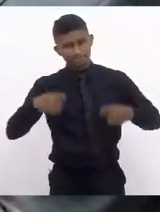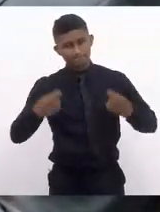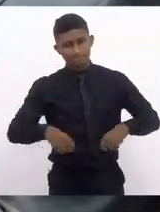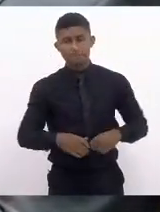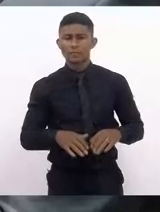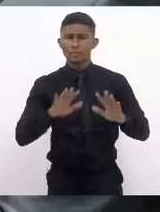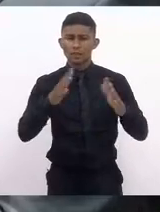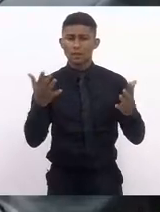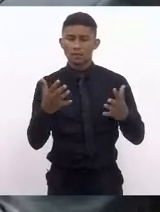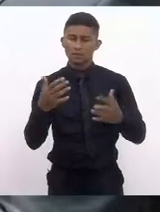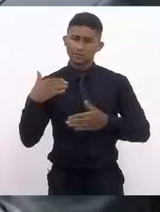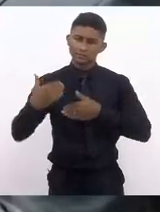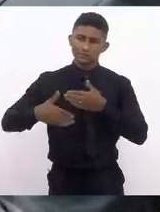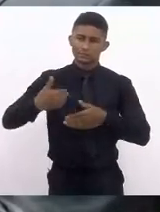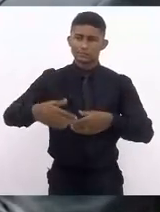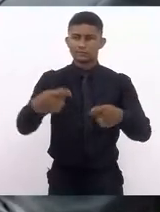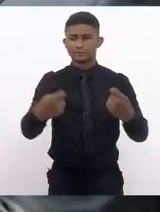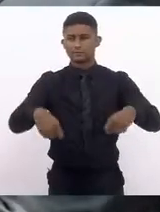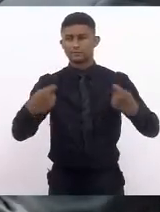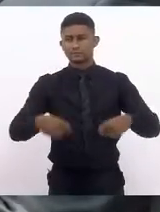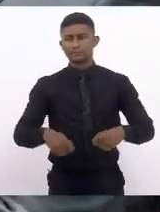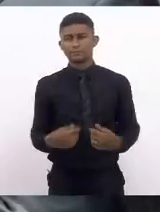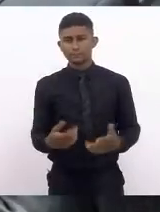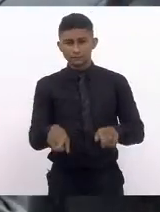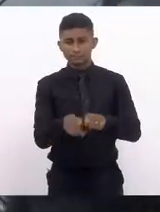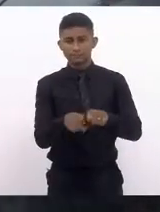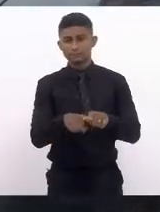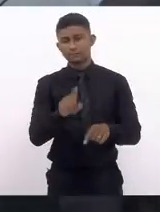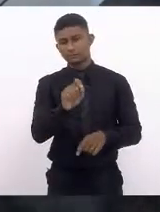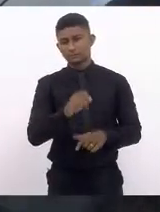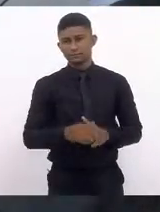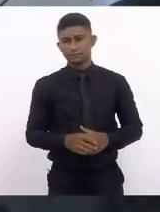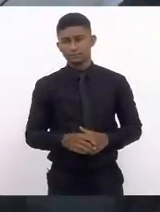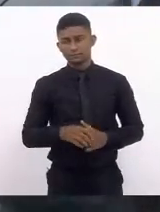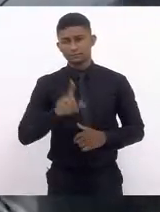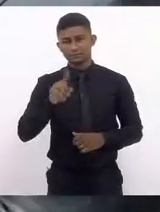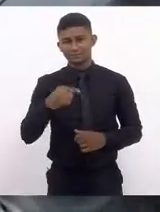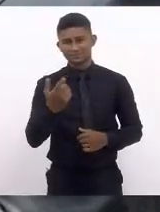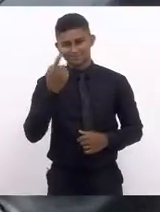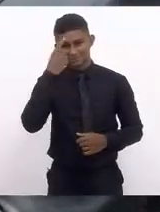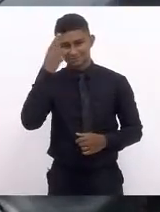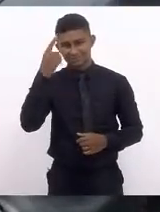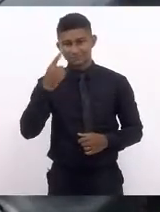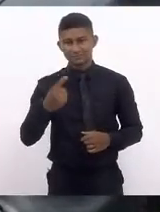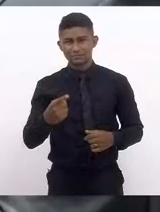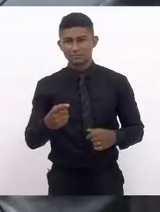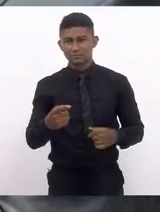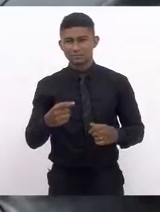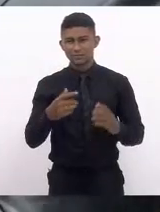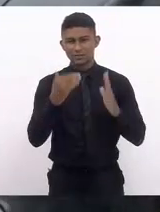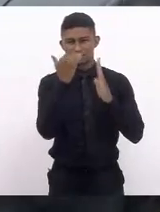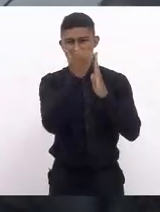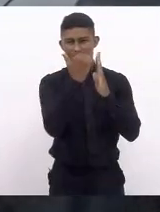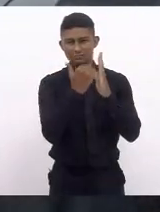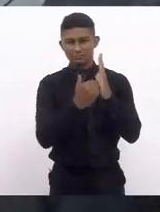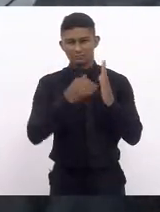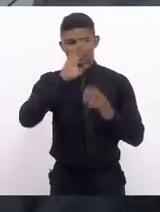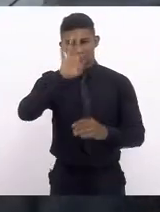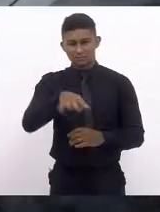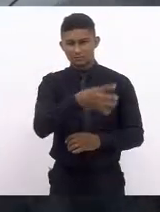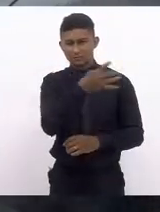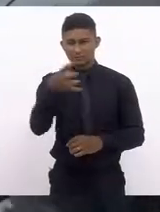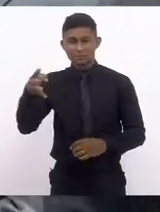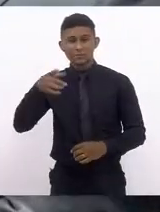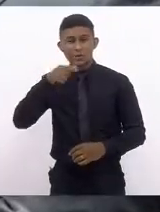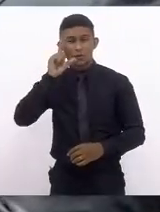mais avançar nesse momento como estamos temos que avançar também com relação a escala que ontem nós estava no palácio e conversando